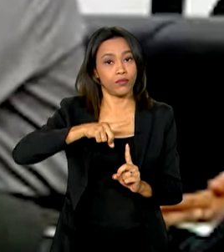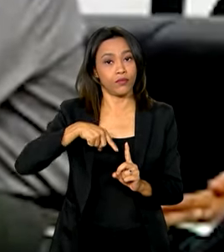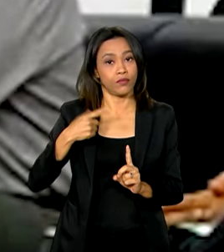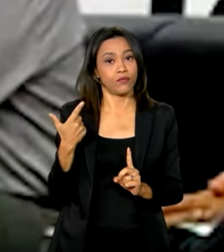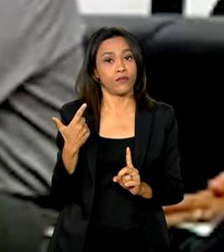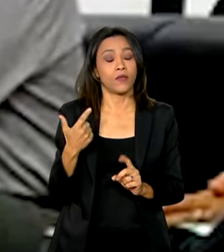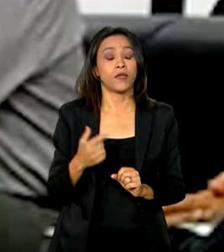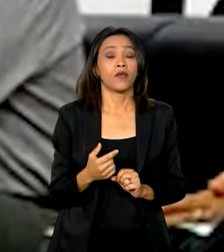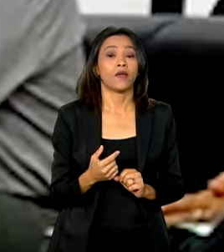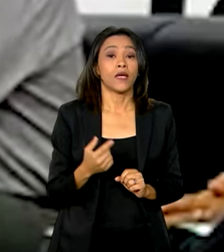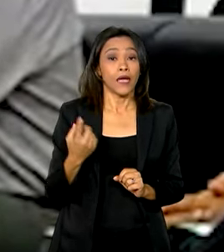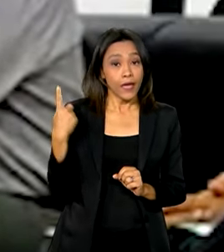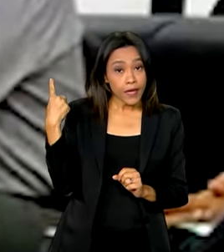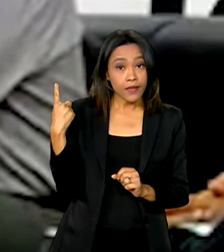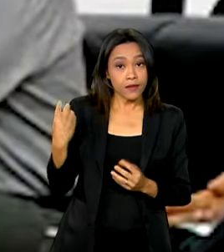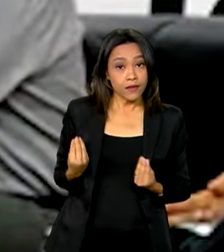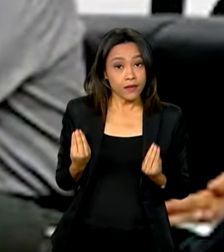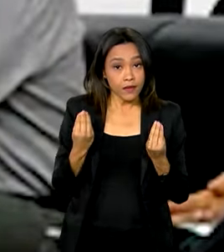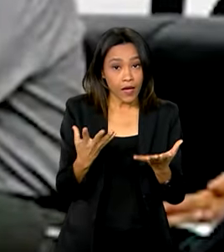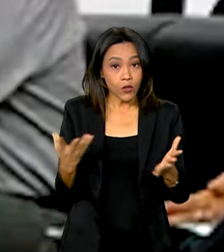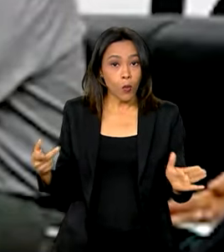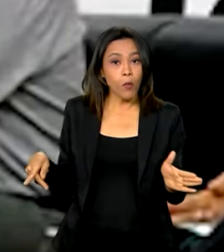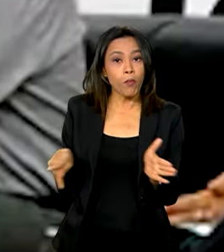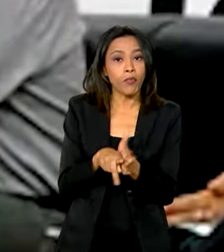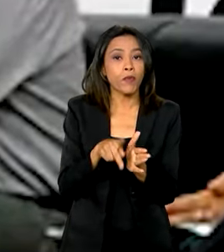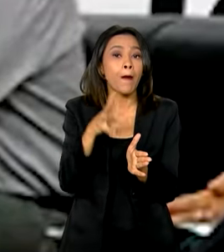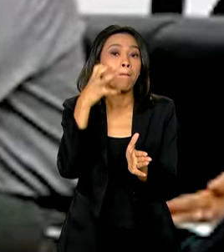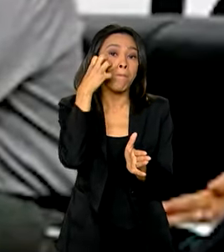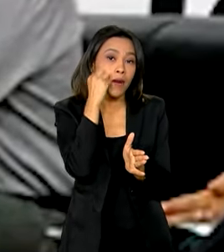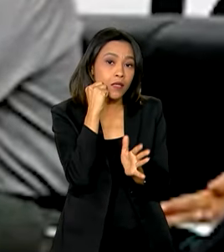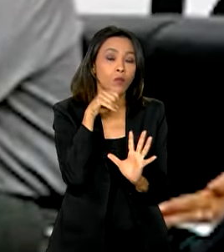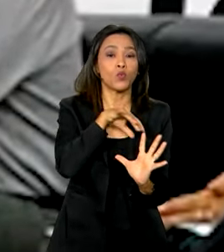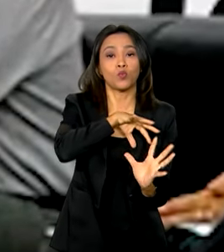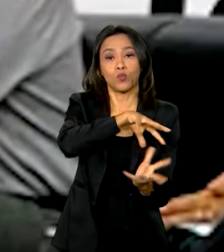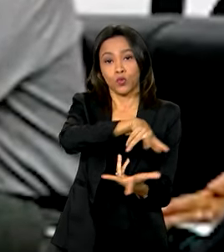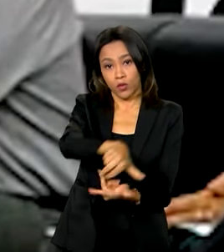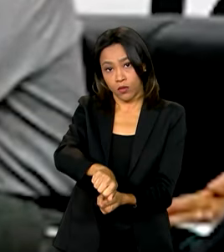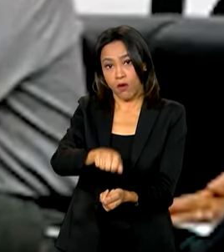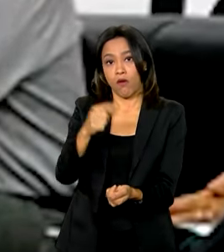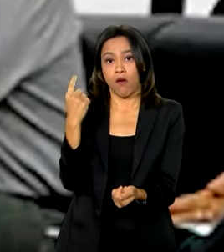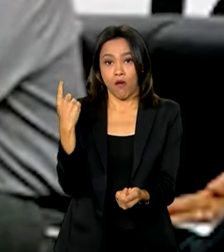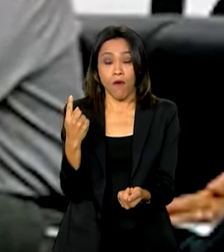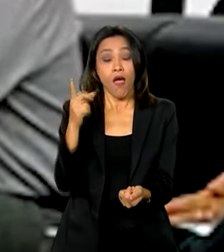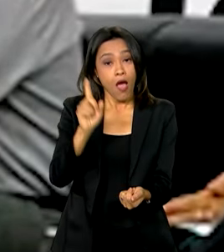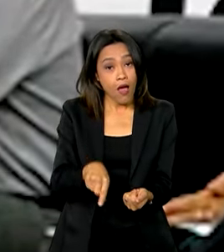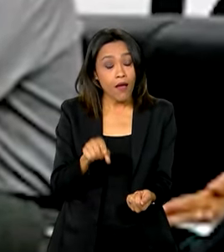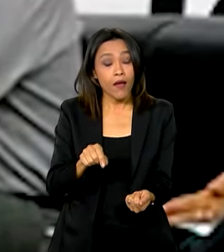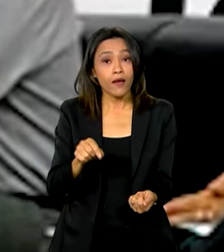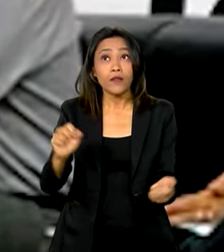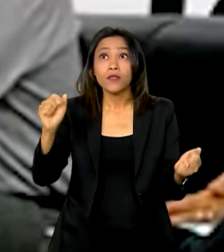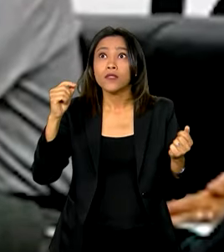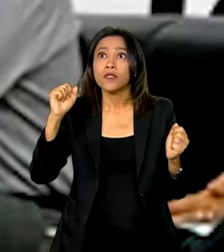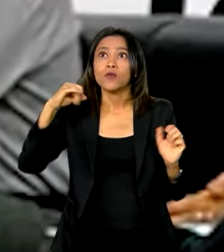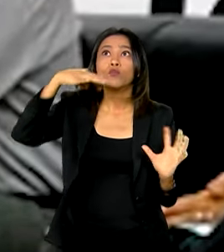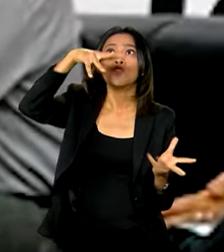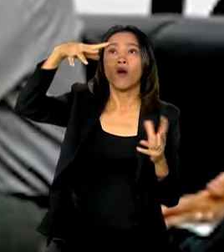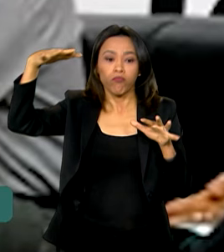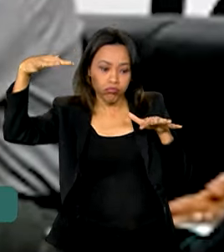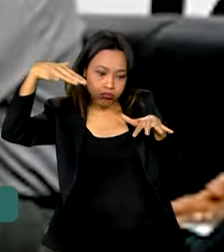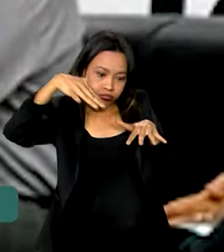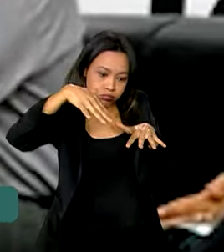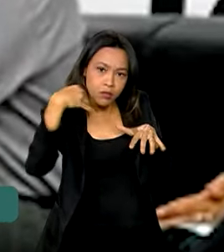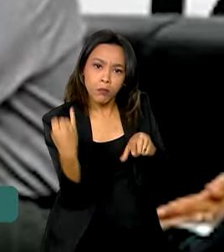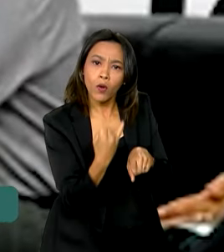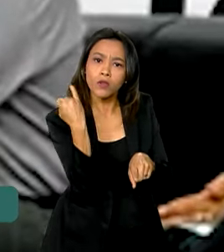esse título, né, de patrimônio, ele é um chamariz, né, internacional para a importância dessas